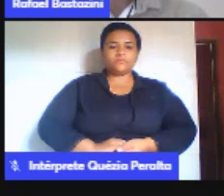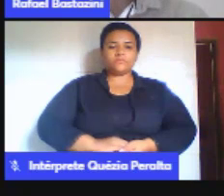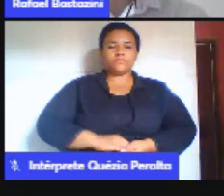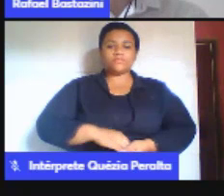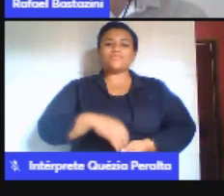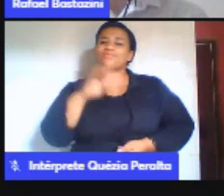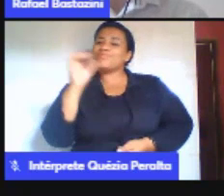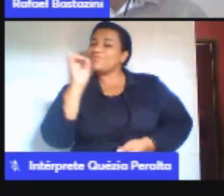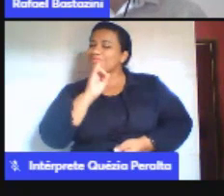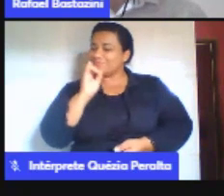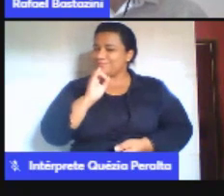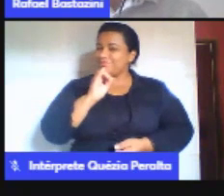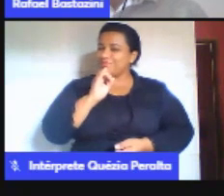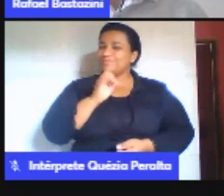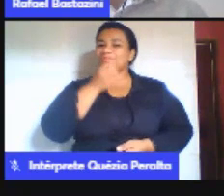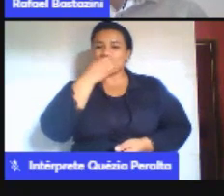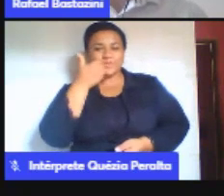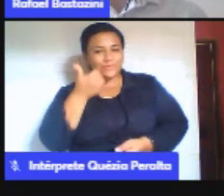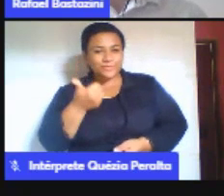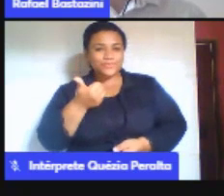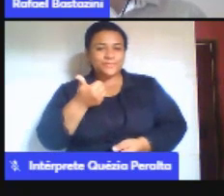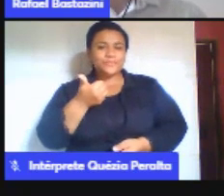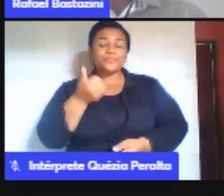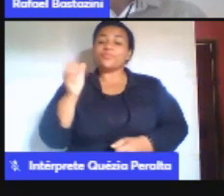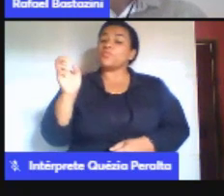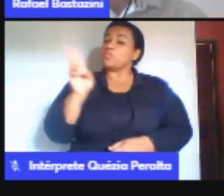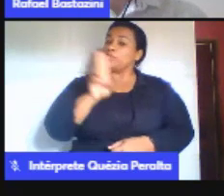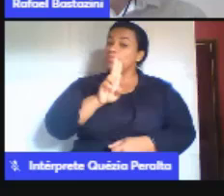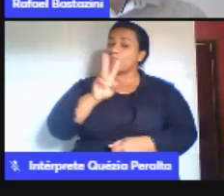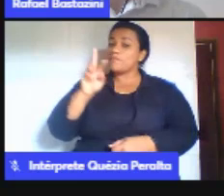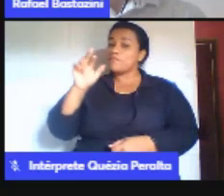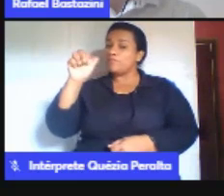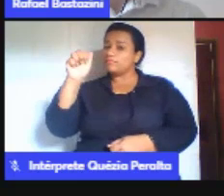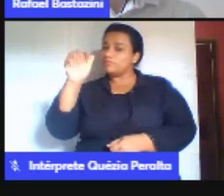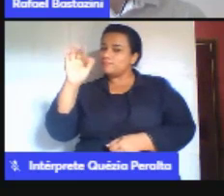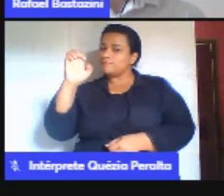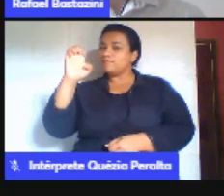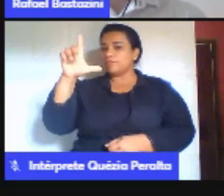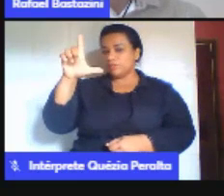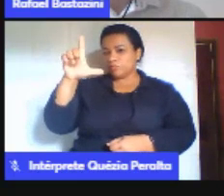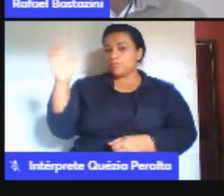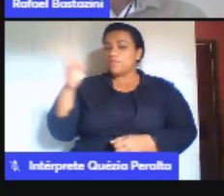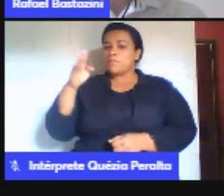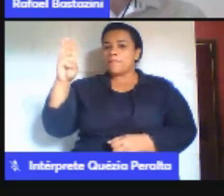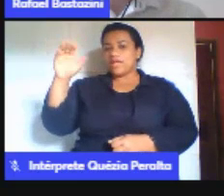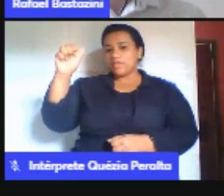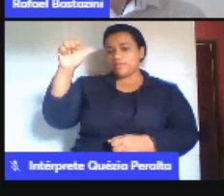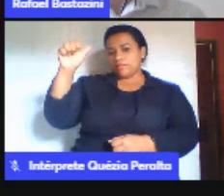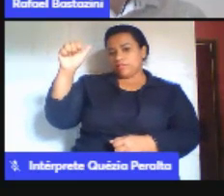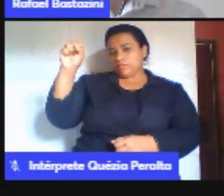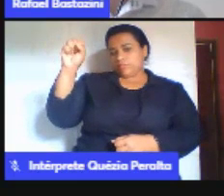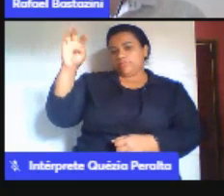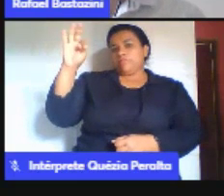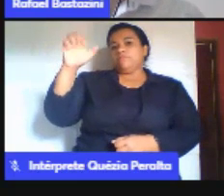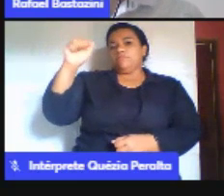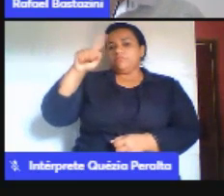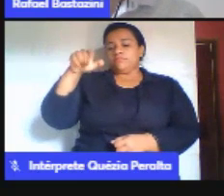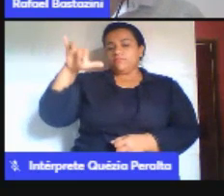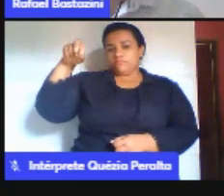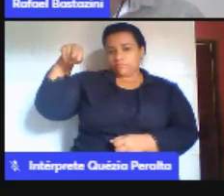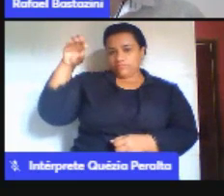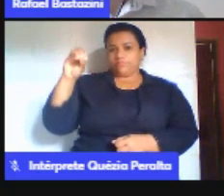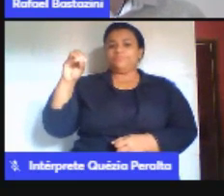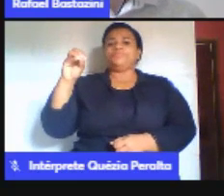Olá pessoal, tudo bem? Meu nome é Rafael Bastazini, sou professor de Geografia da Rede Municipal